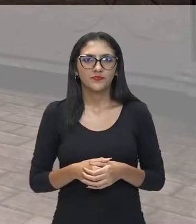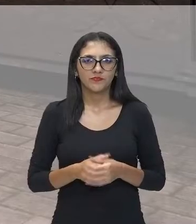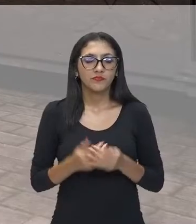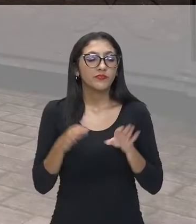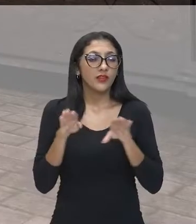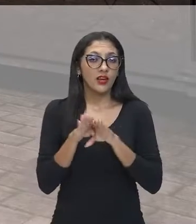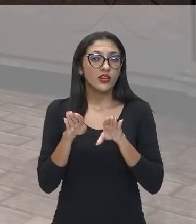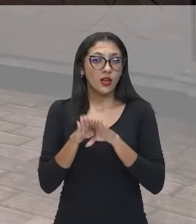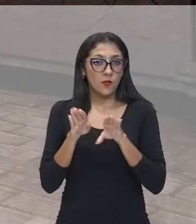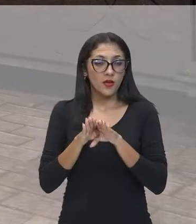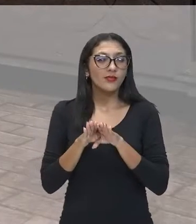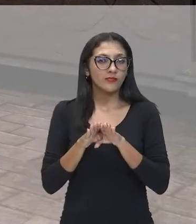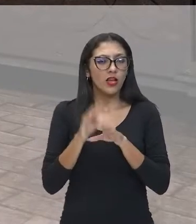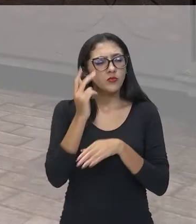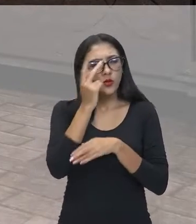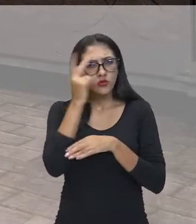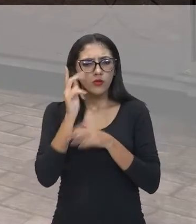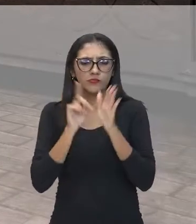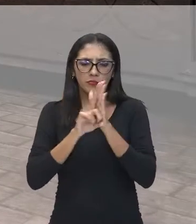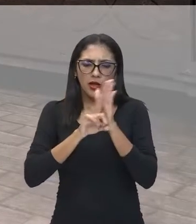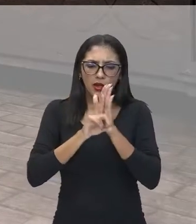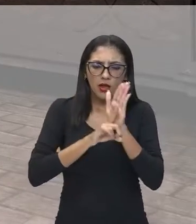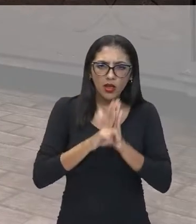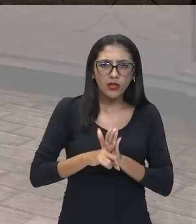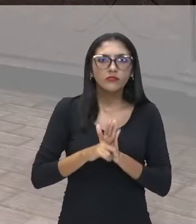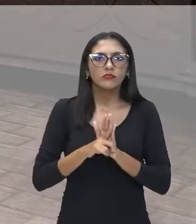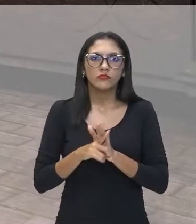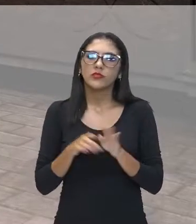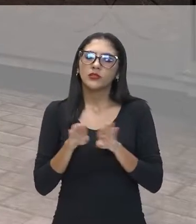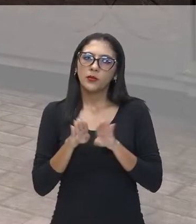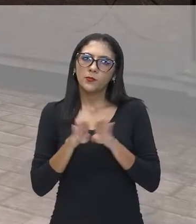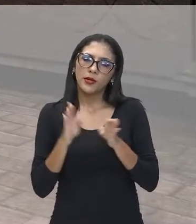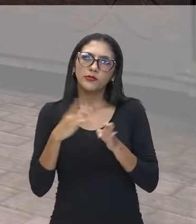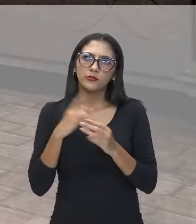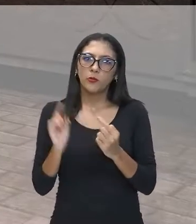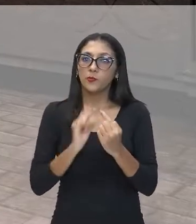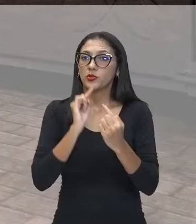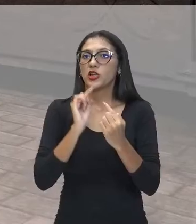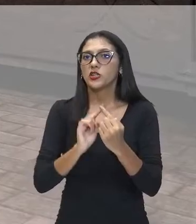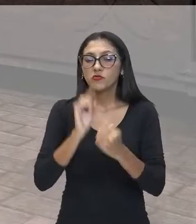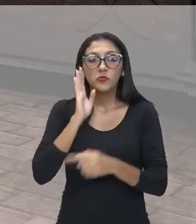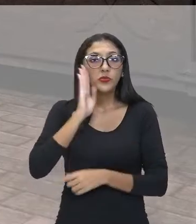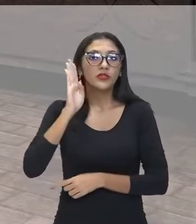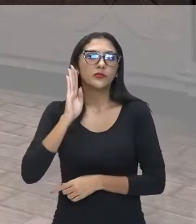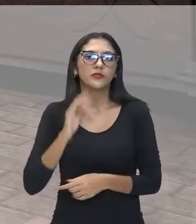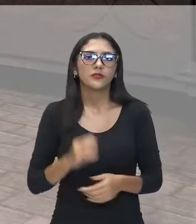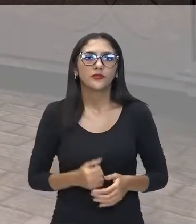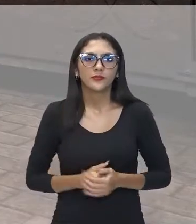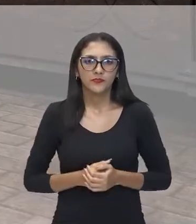disso, os alquimistas também tinham objetivos. São eles: